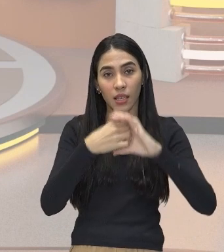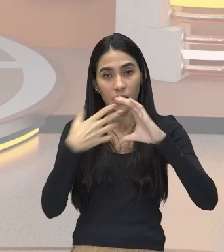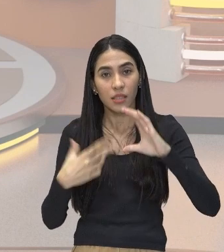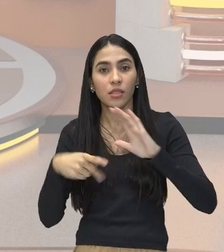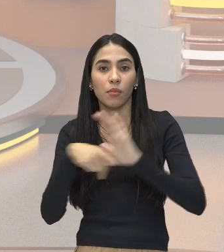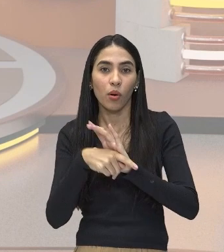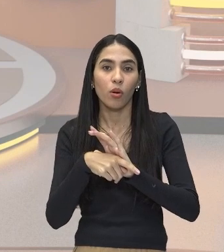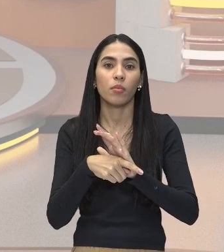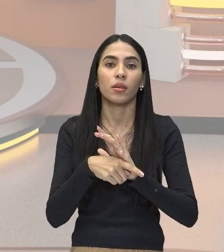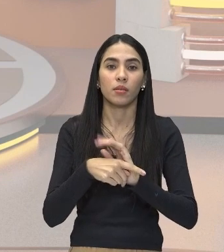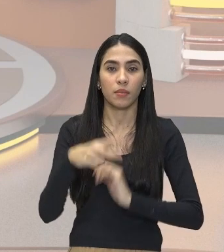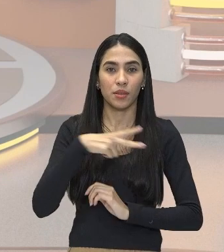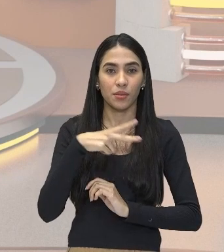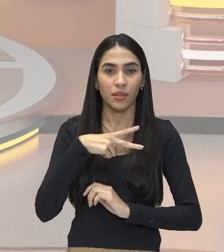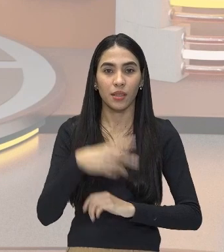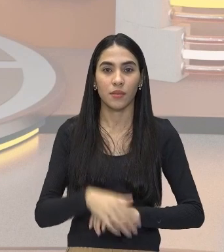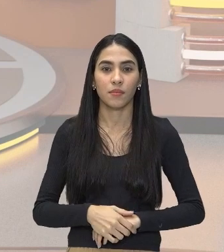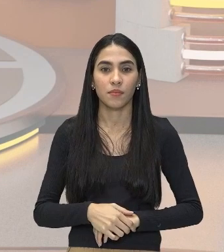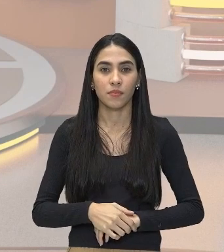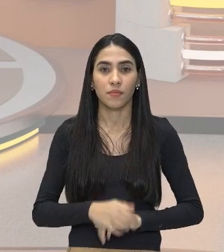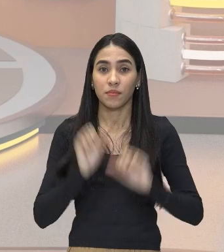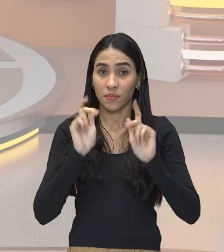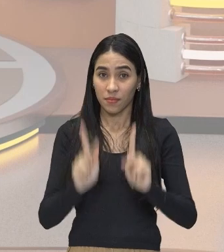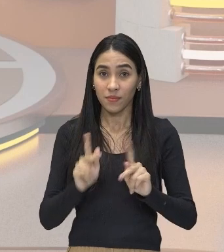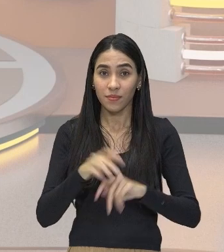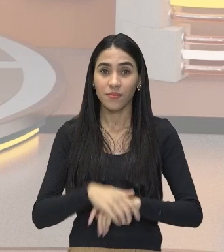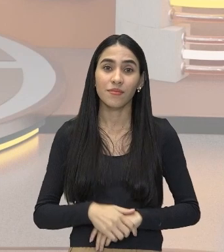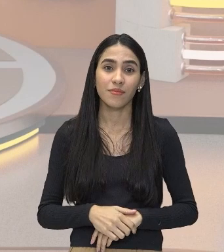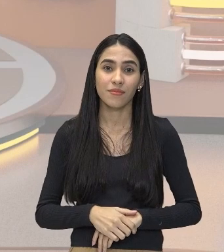própria e particular. Tá certo,